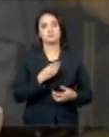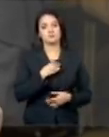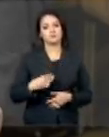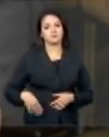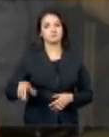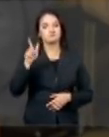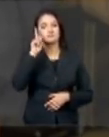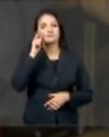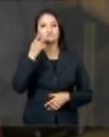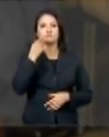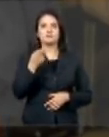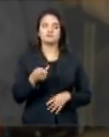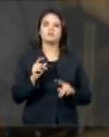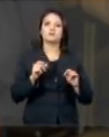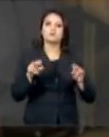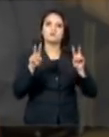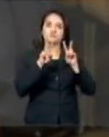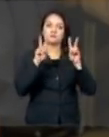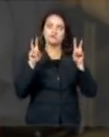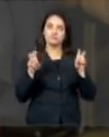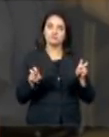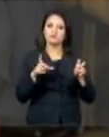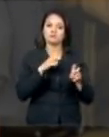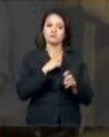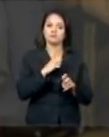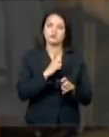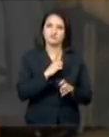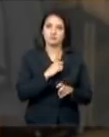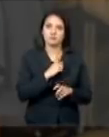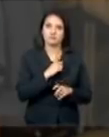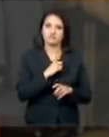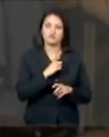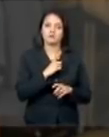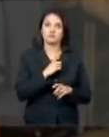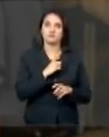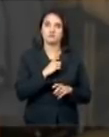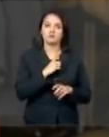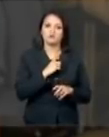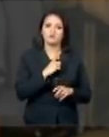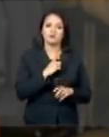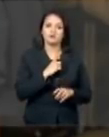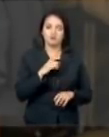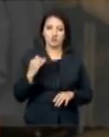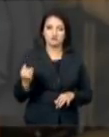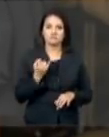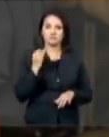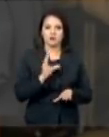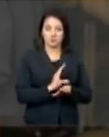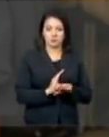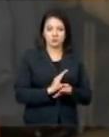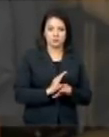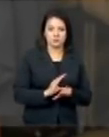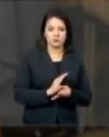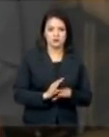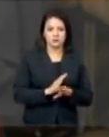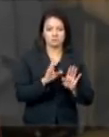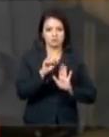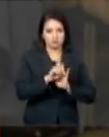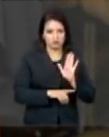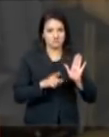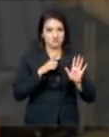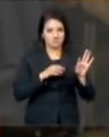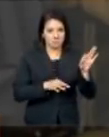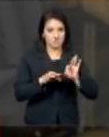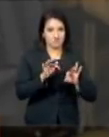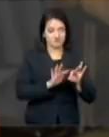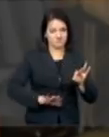hodiernamente que o tema entre nós que o tema tenha entre nós assento constitucional princípio está direito está disciplinado parcialmente no plano federal pela